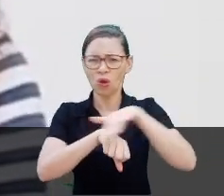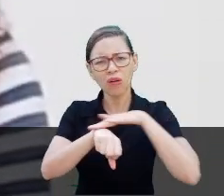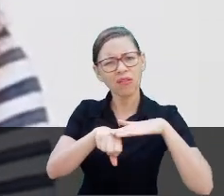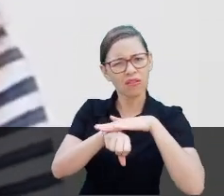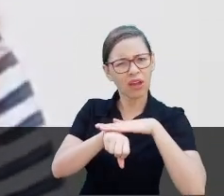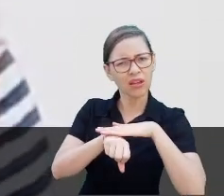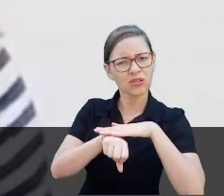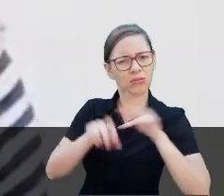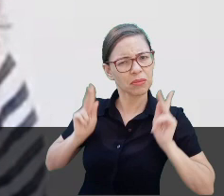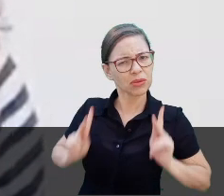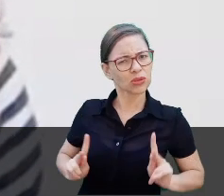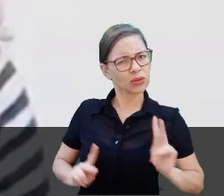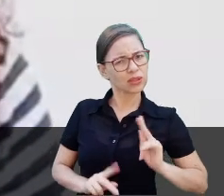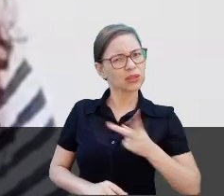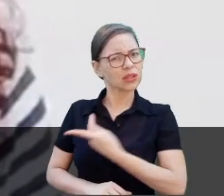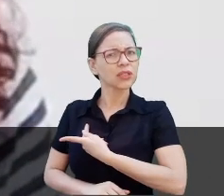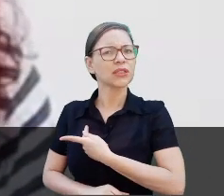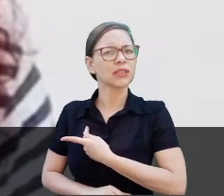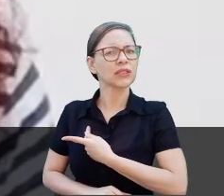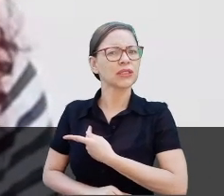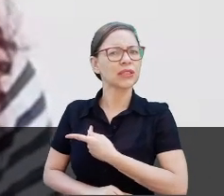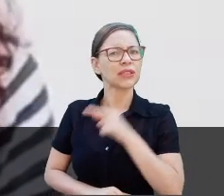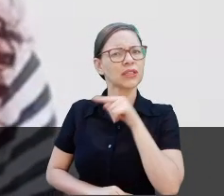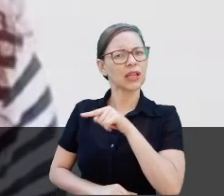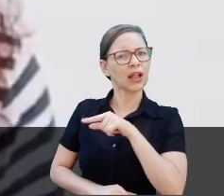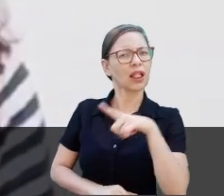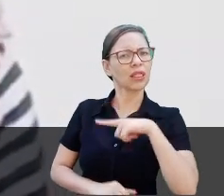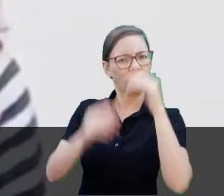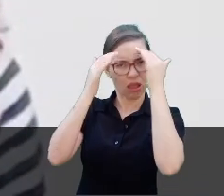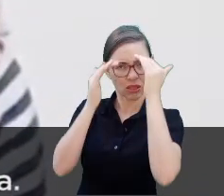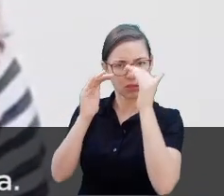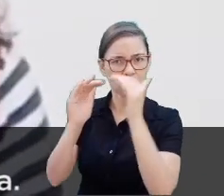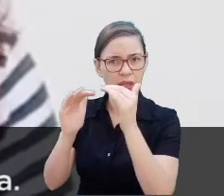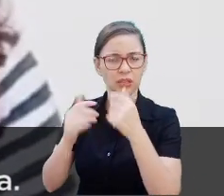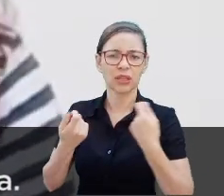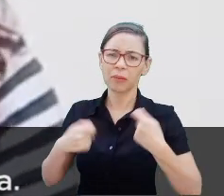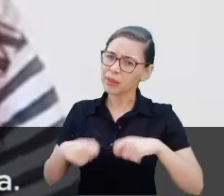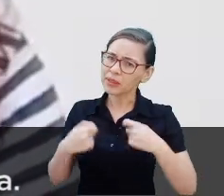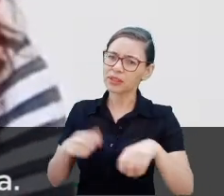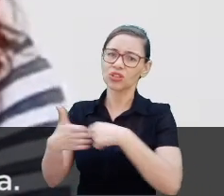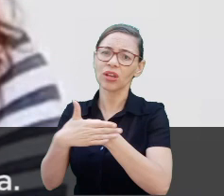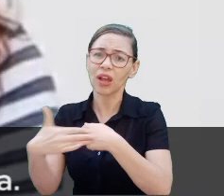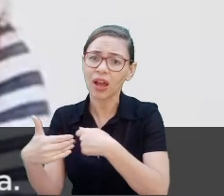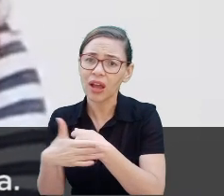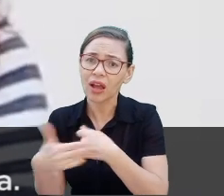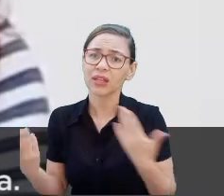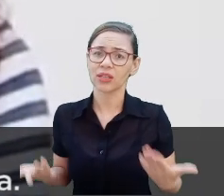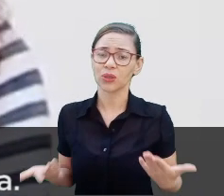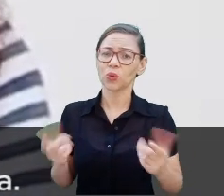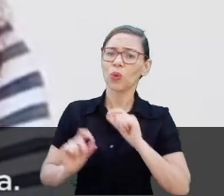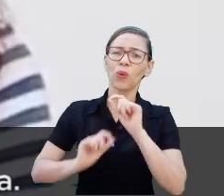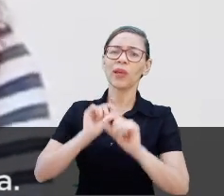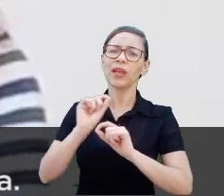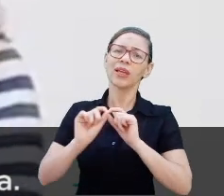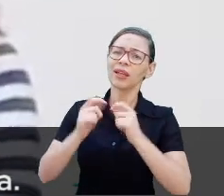suas, de como nesses 3 anos simplificam os espaços de cuidado seguros para pessoas trans, e espaços de cuidado que de fato se compõem como espaços